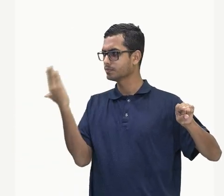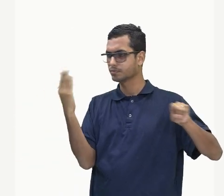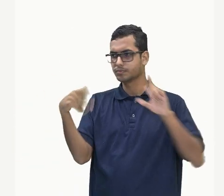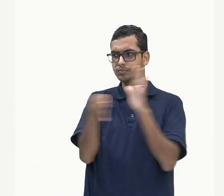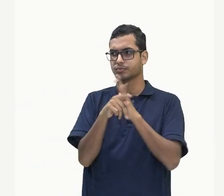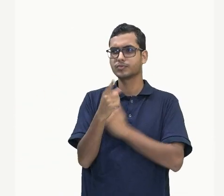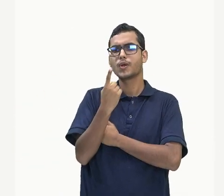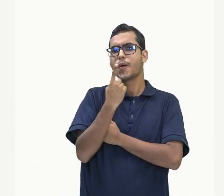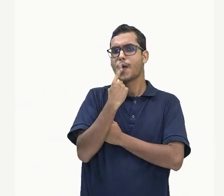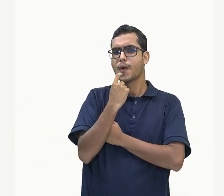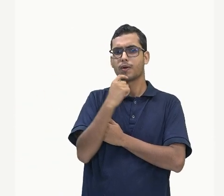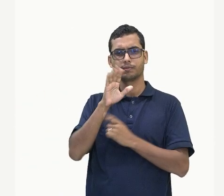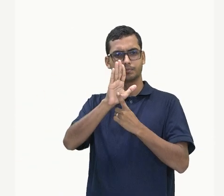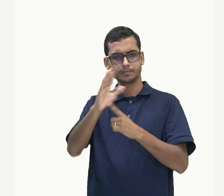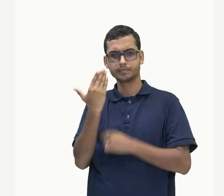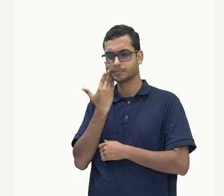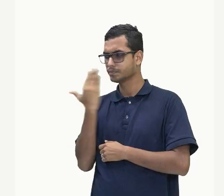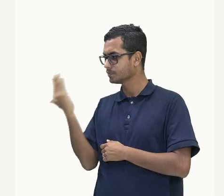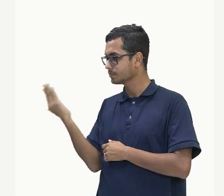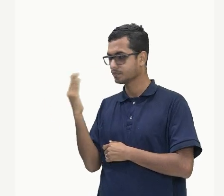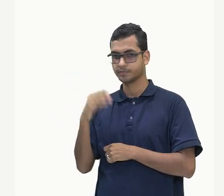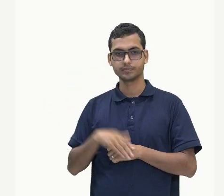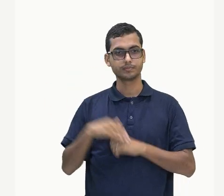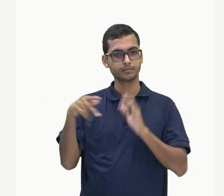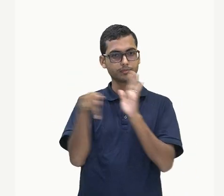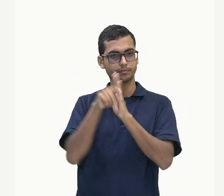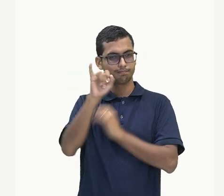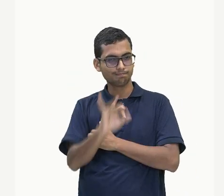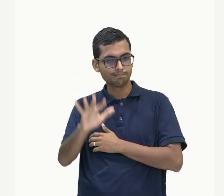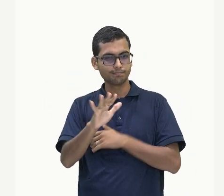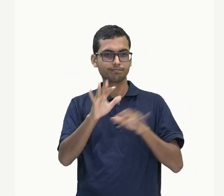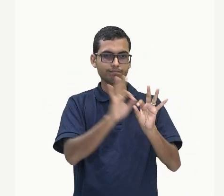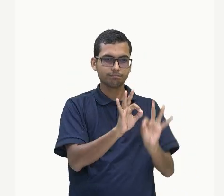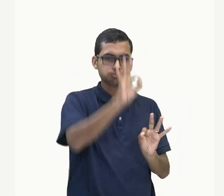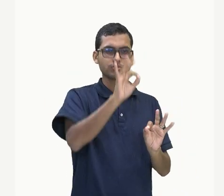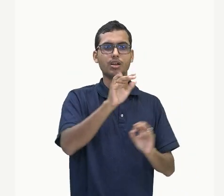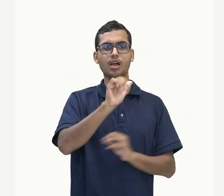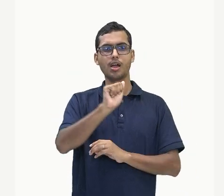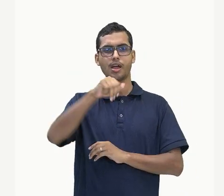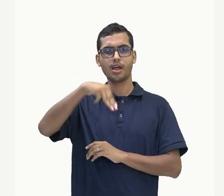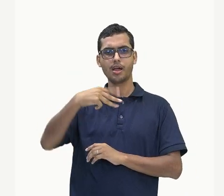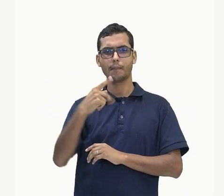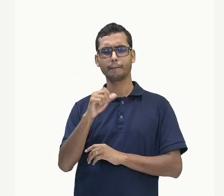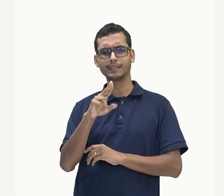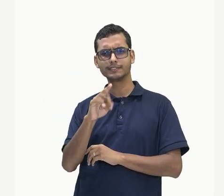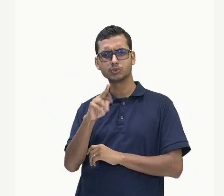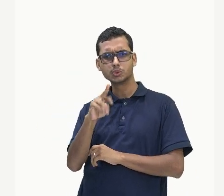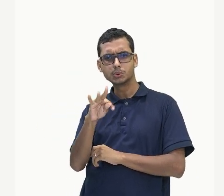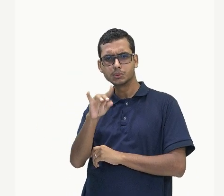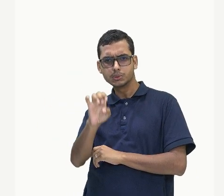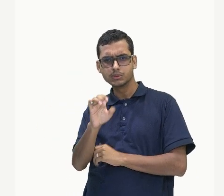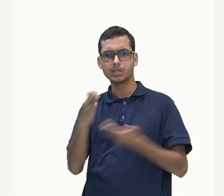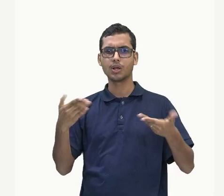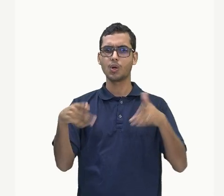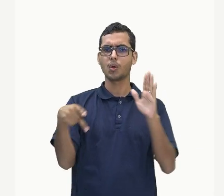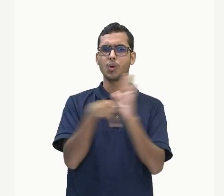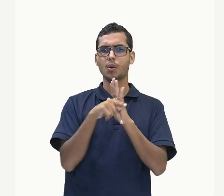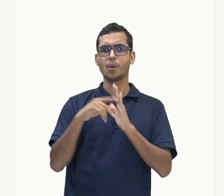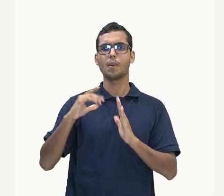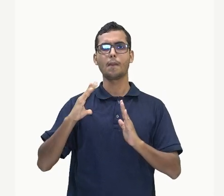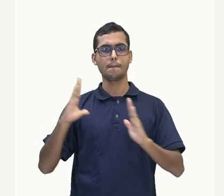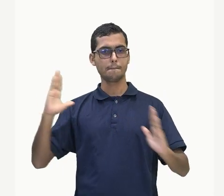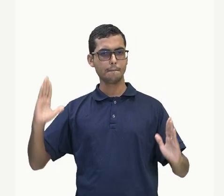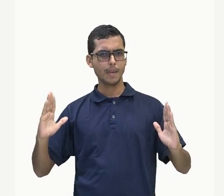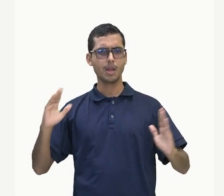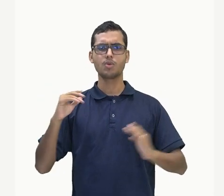vermelha marcada na nossa imagem. O período é o tempo que a onda leva para completar um ciclo inteiro,